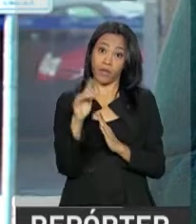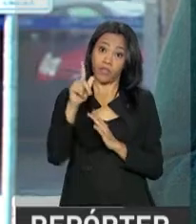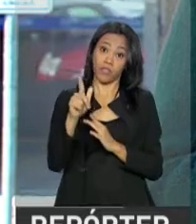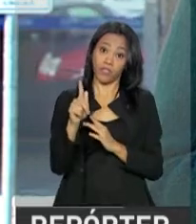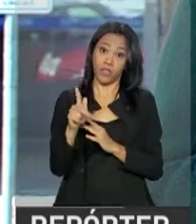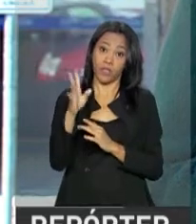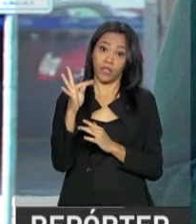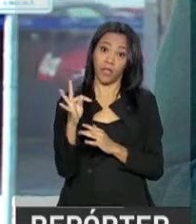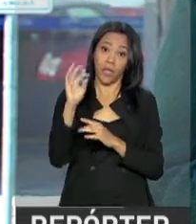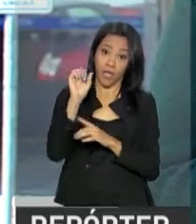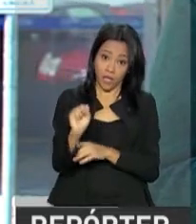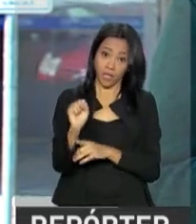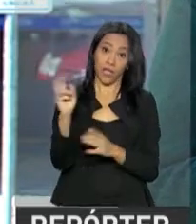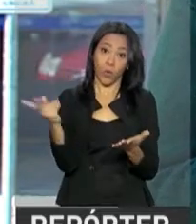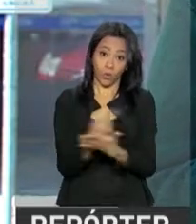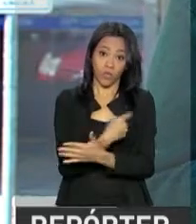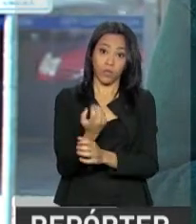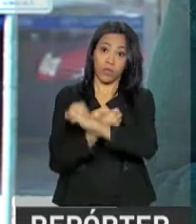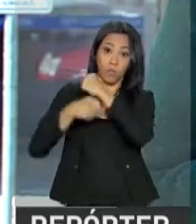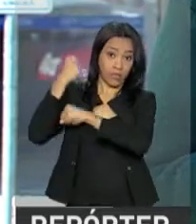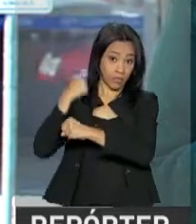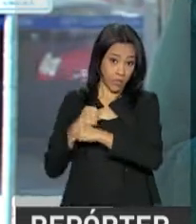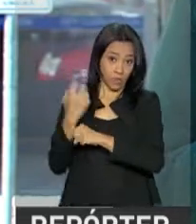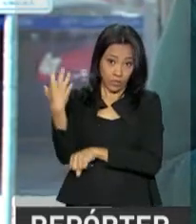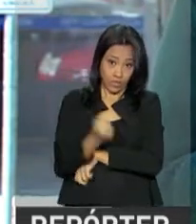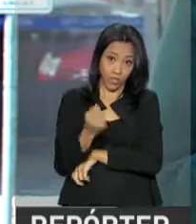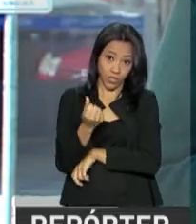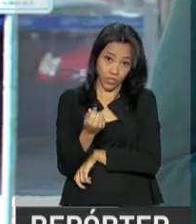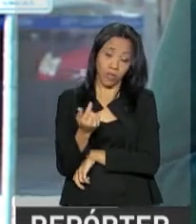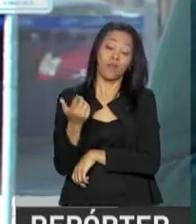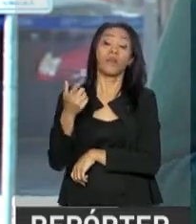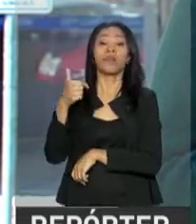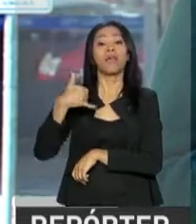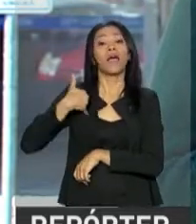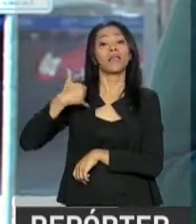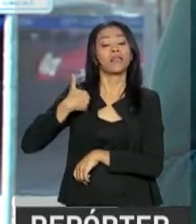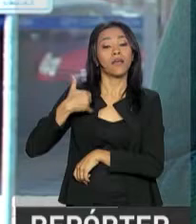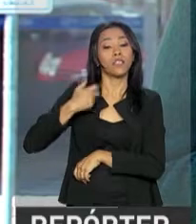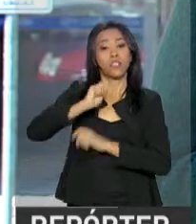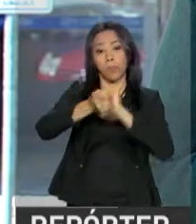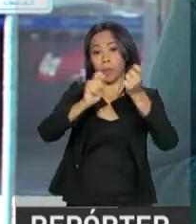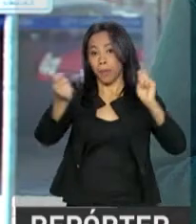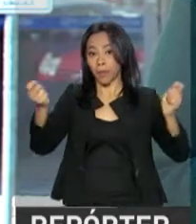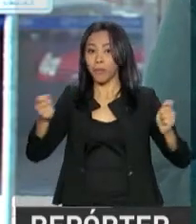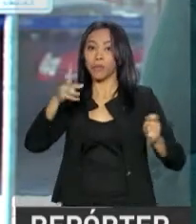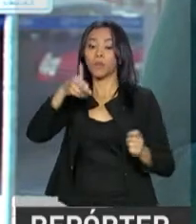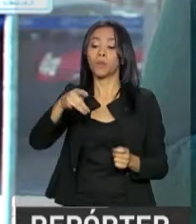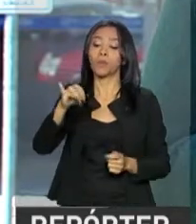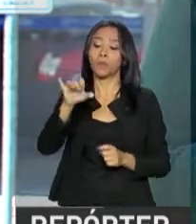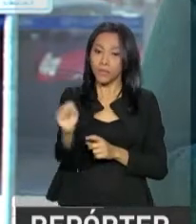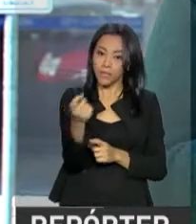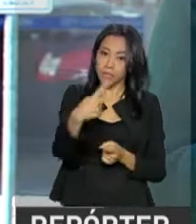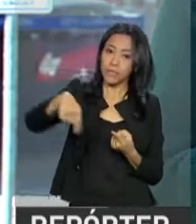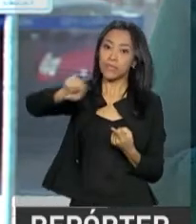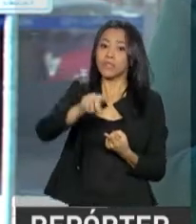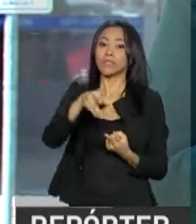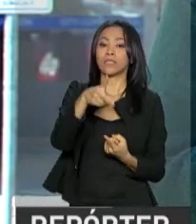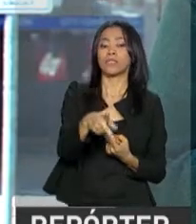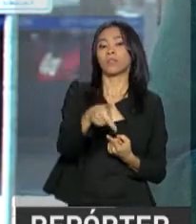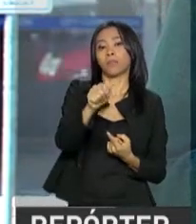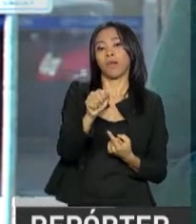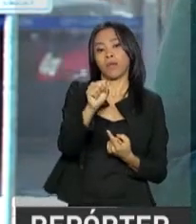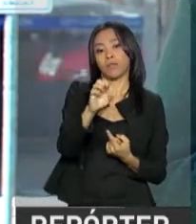ocorridos no ano passado a expectativa é que a ampliação da idade de pagamentos do fundo pis/pasep também ajude